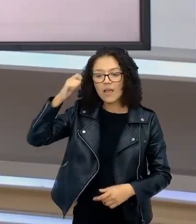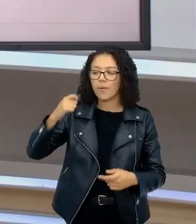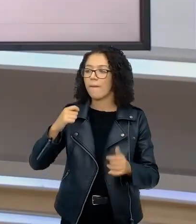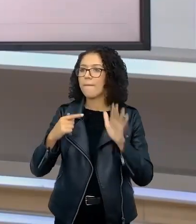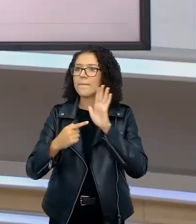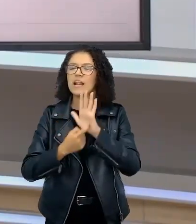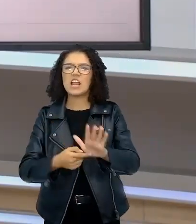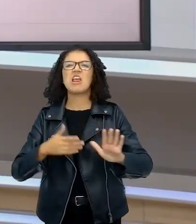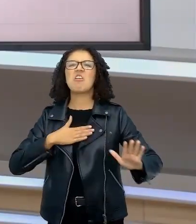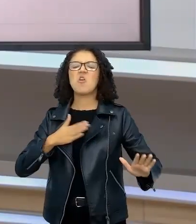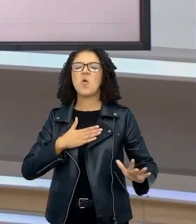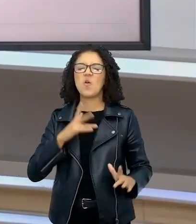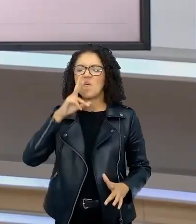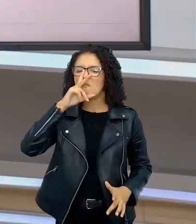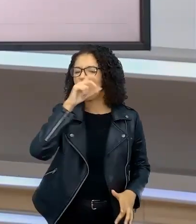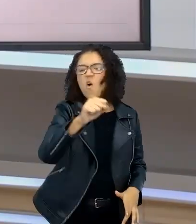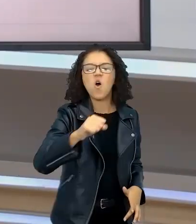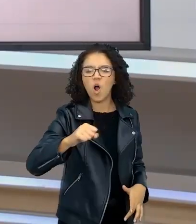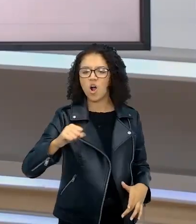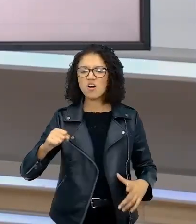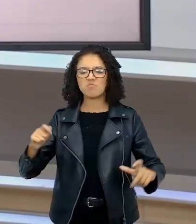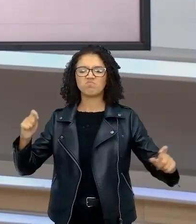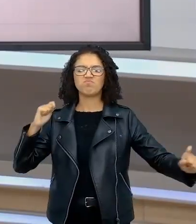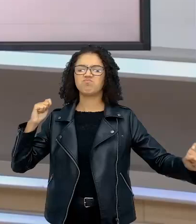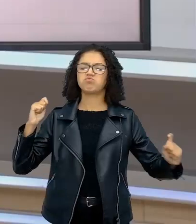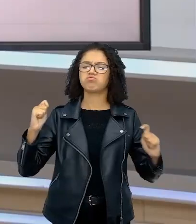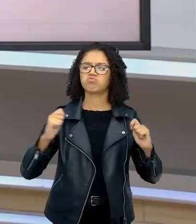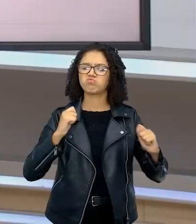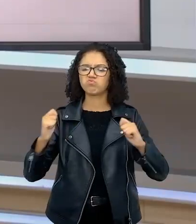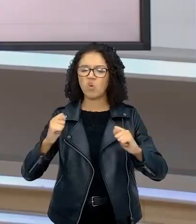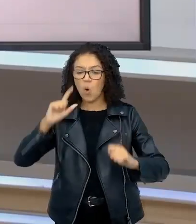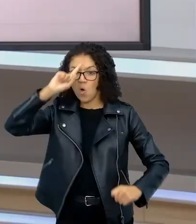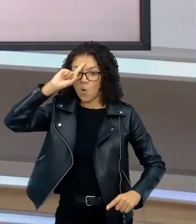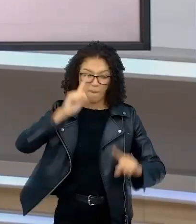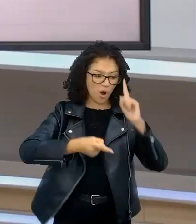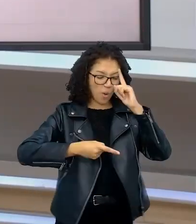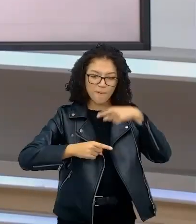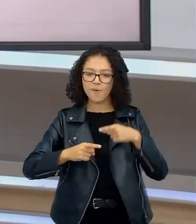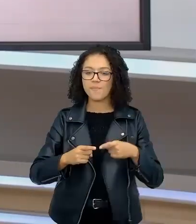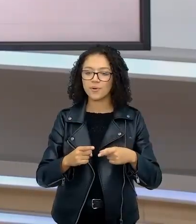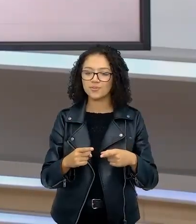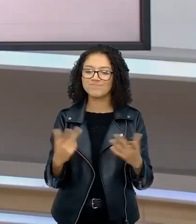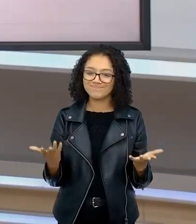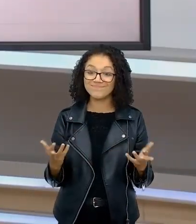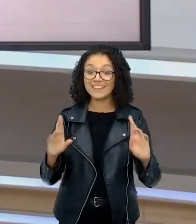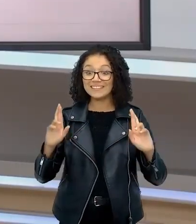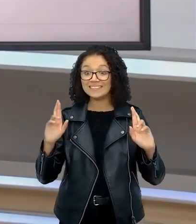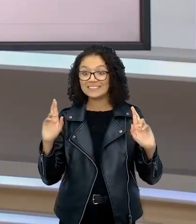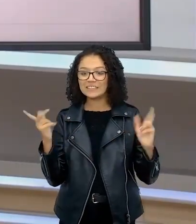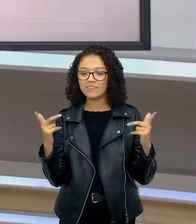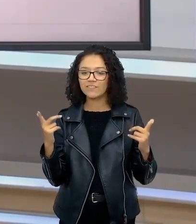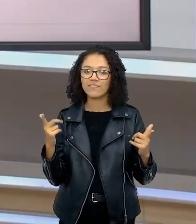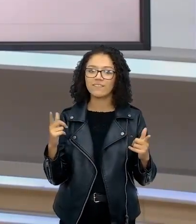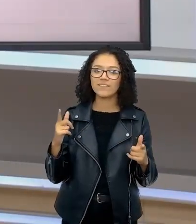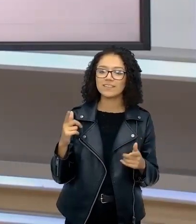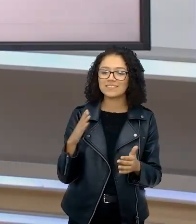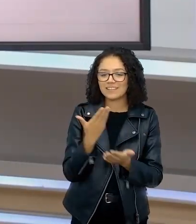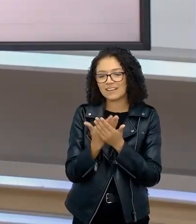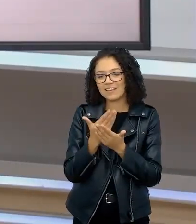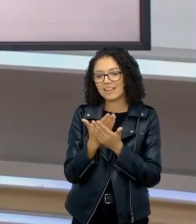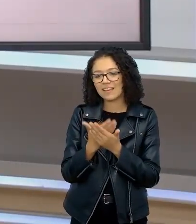violentos, dominantes. Ou seja, a gente tem aí uma intersecção entre o machismo e o racismo, como vocês viram na aula da